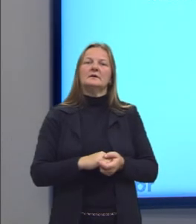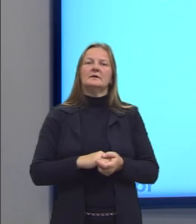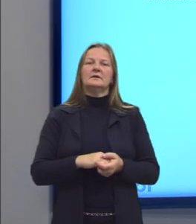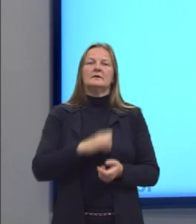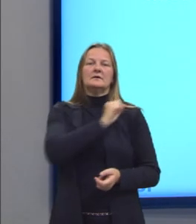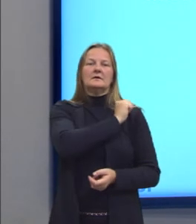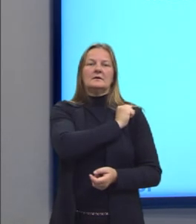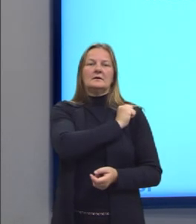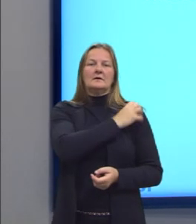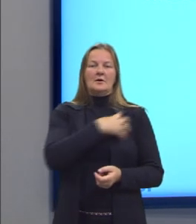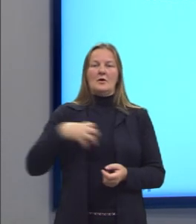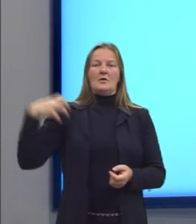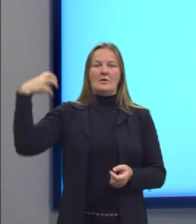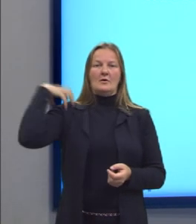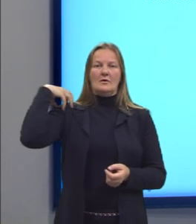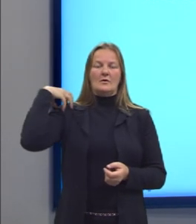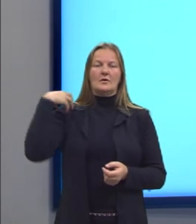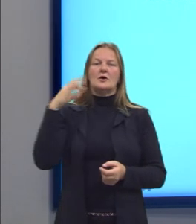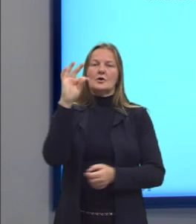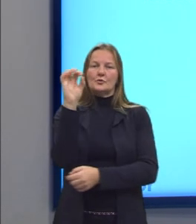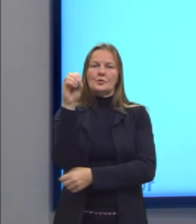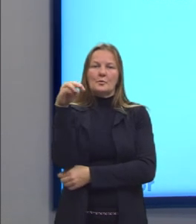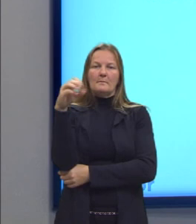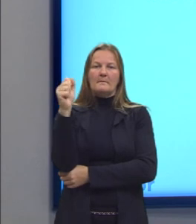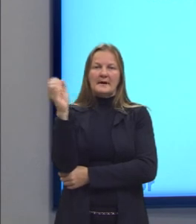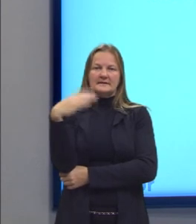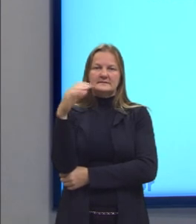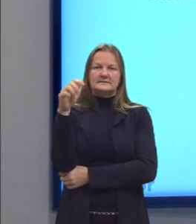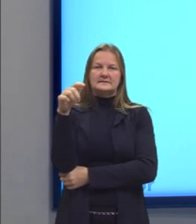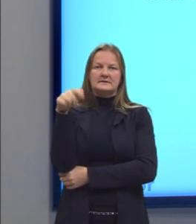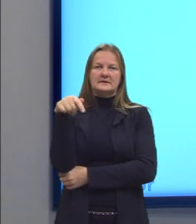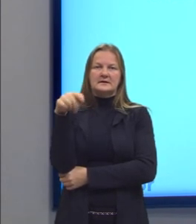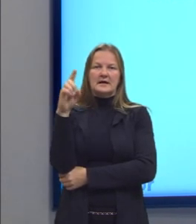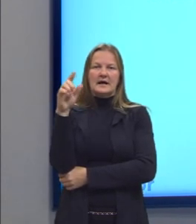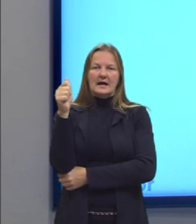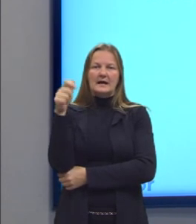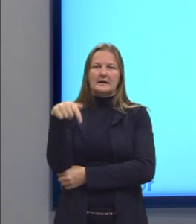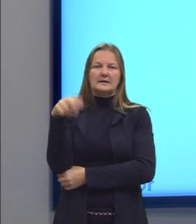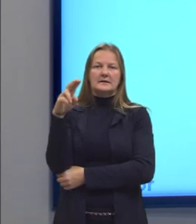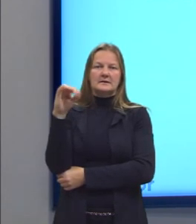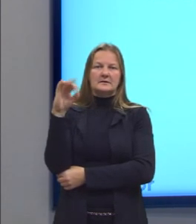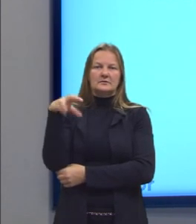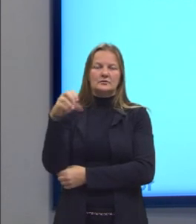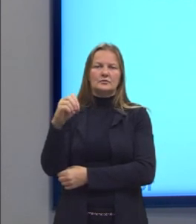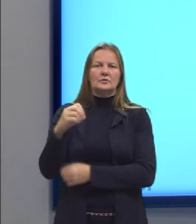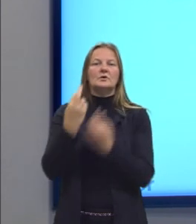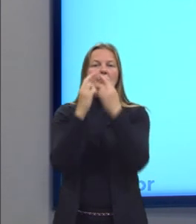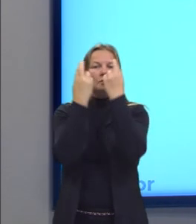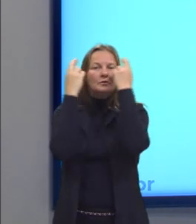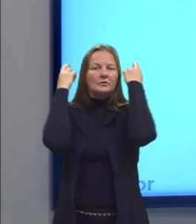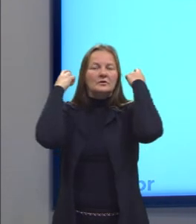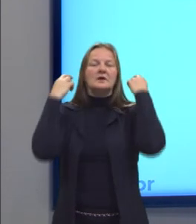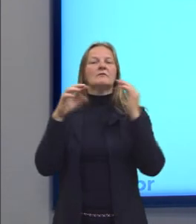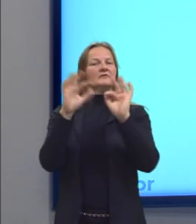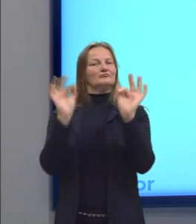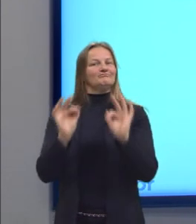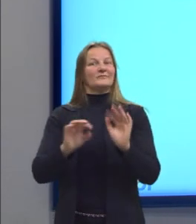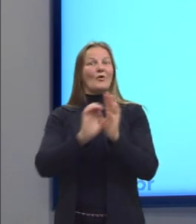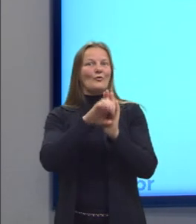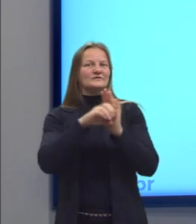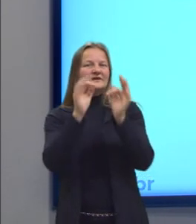aristotelismo com o Tomás de Aquino dos gregos Olha só né dos gregos eles trazem a felicidade